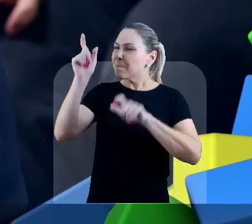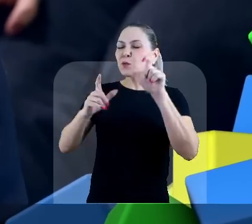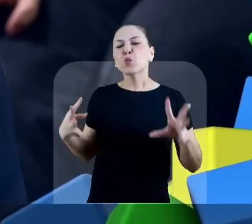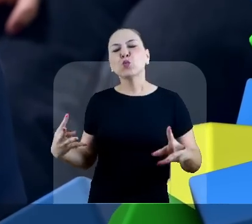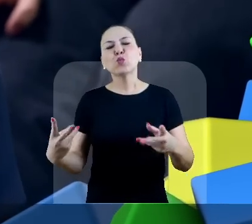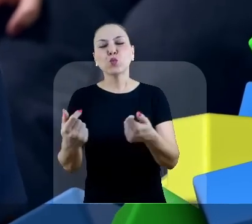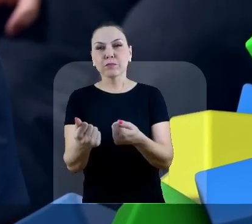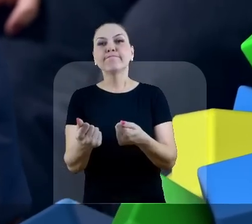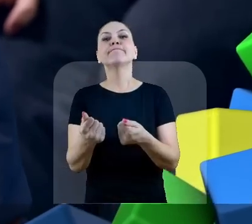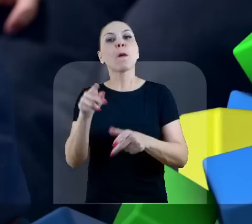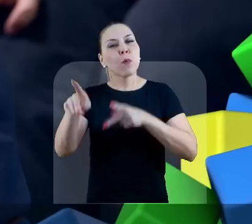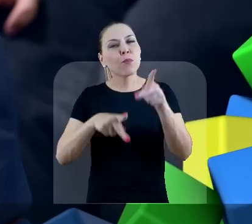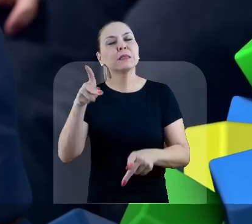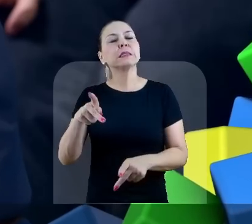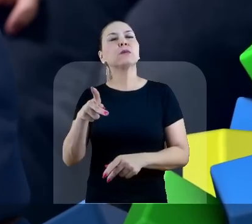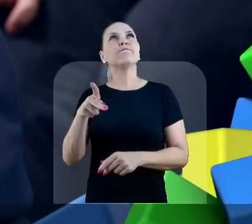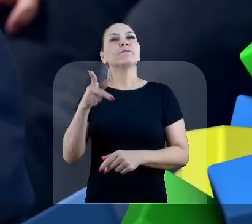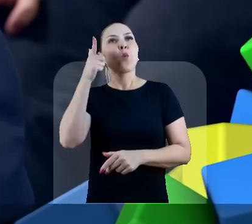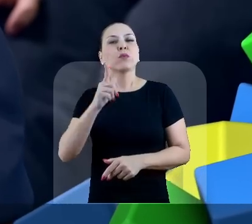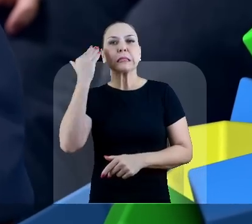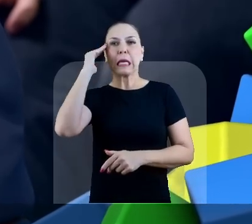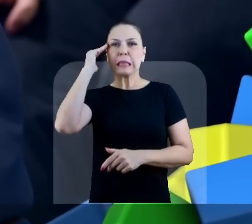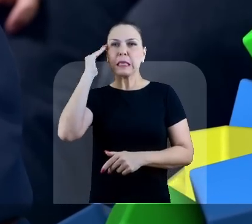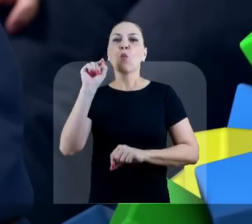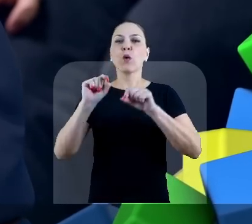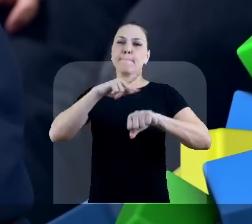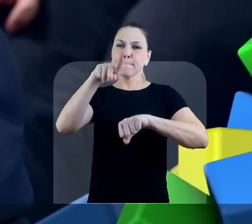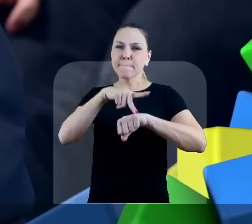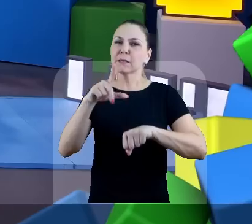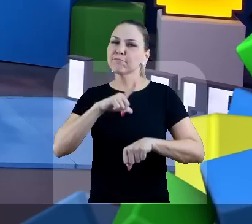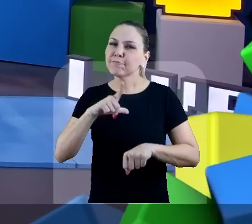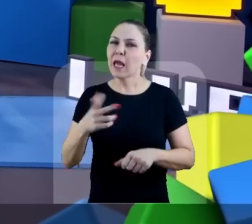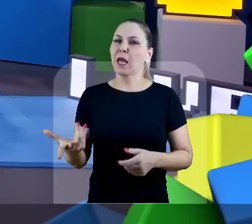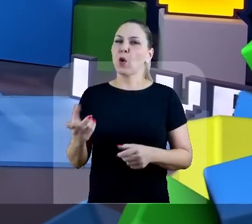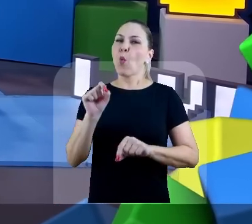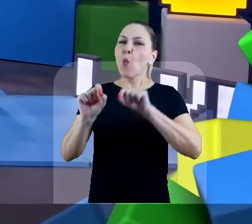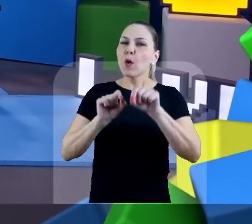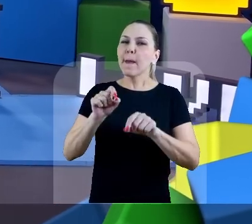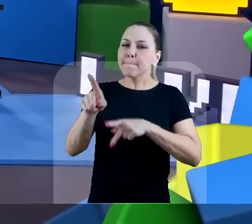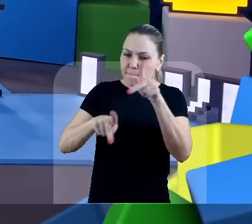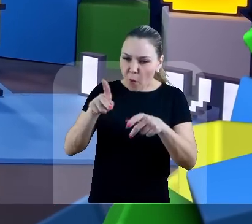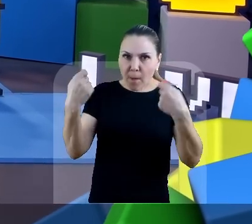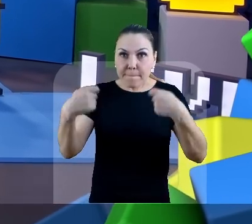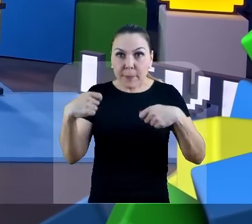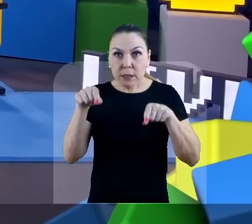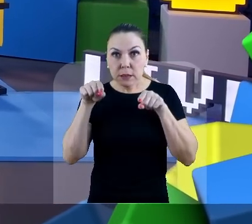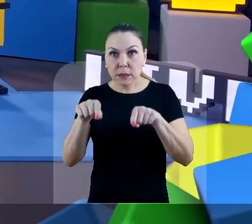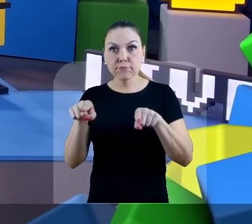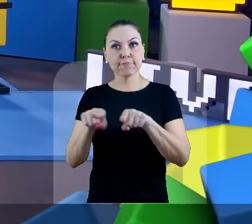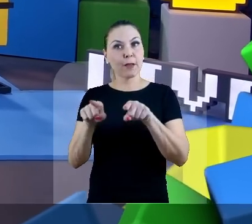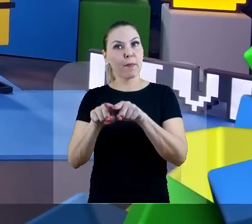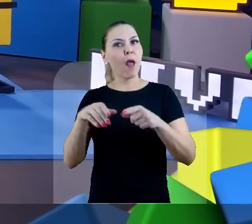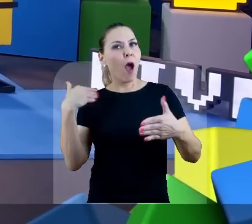de, cada vez mais, a população entender o que seu país tem, o que seu povo precisa e